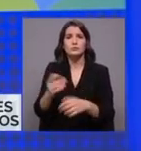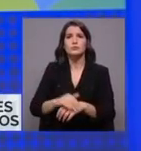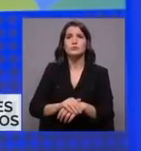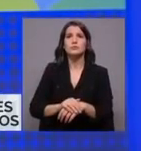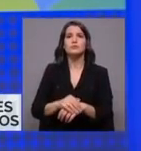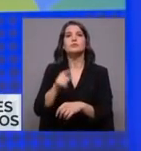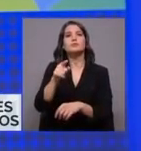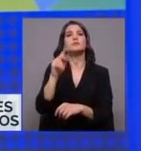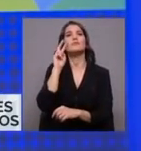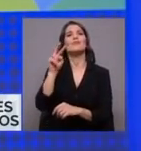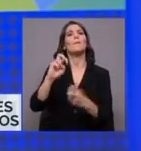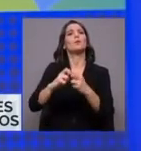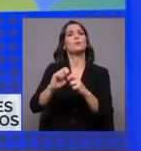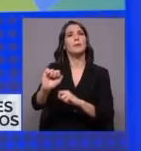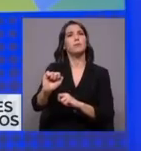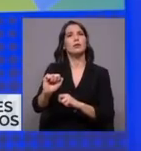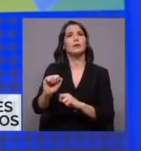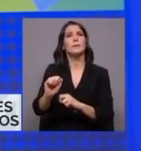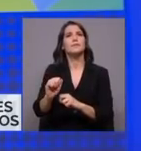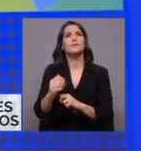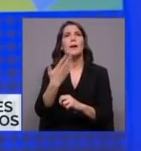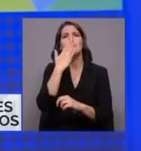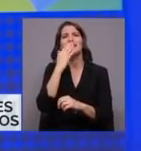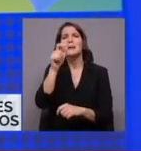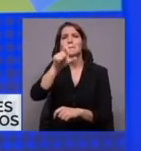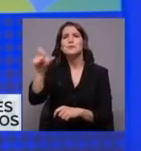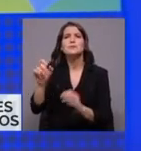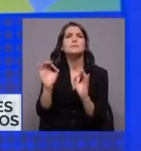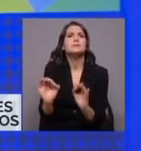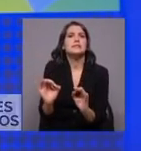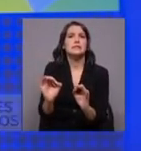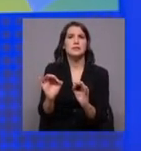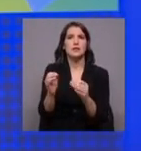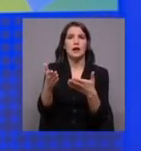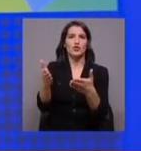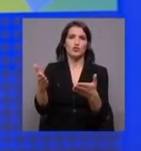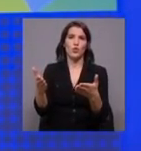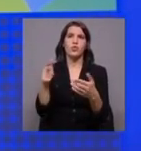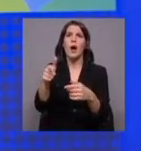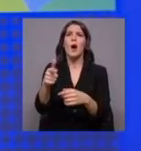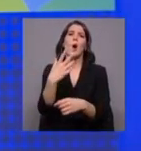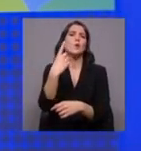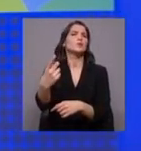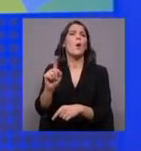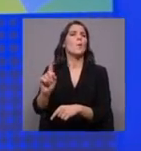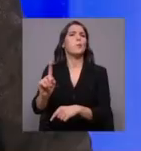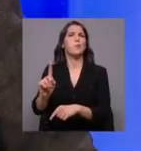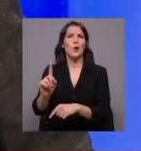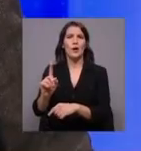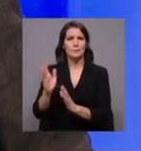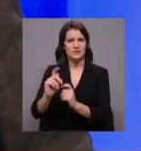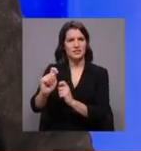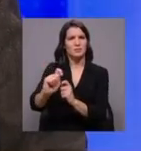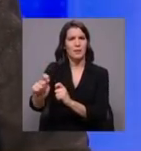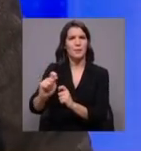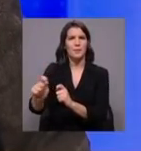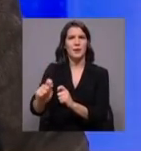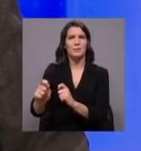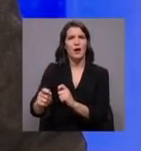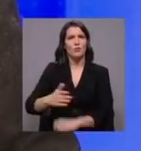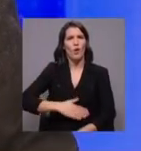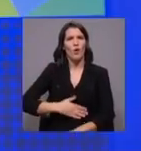olha para esse problema é porque está especialista que as pessoas precisassem de ajuda que não fosse a torta vai chegar aos a pessoas que são das minhas lá